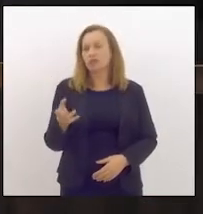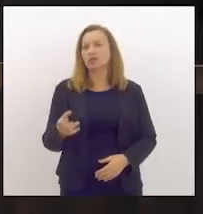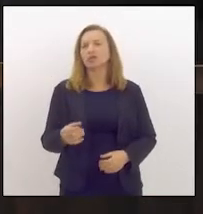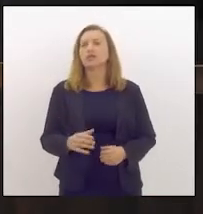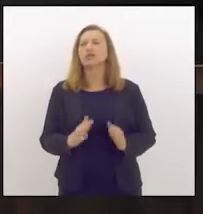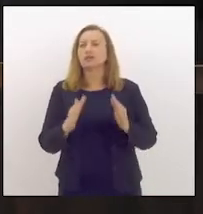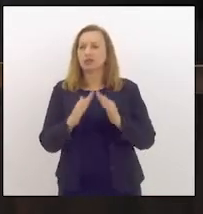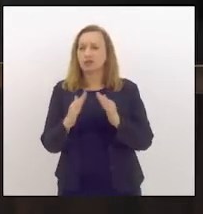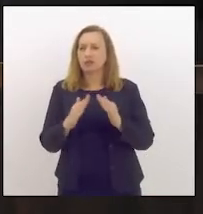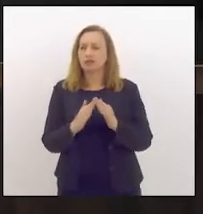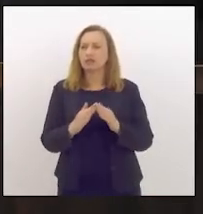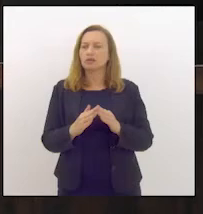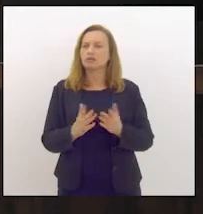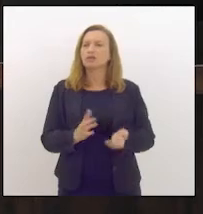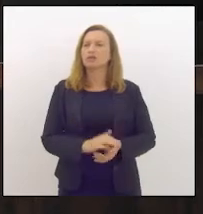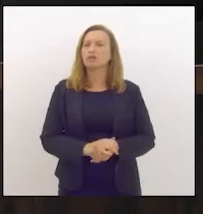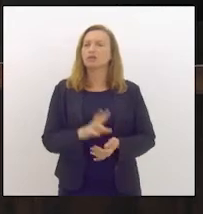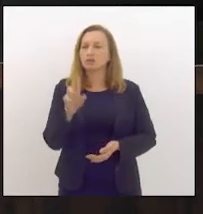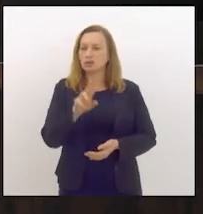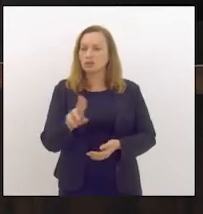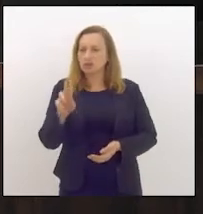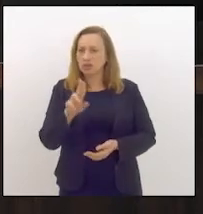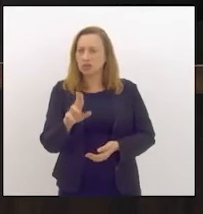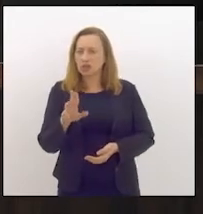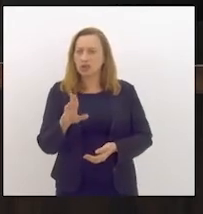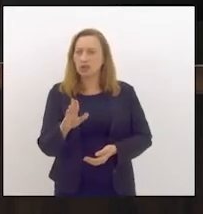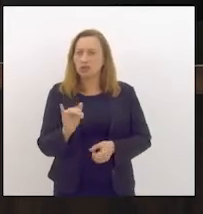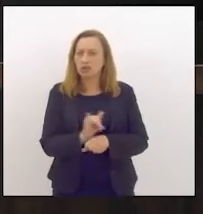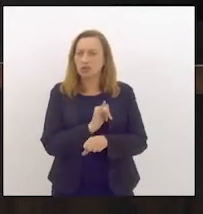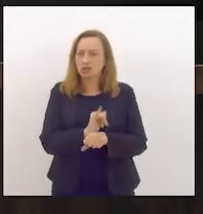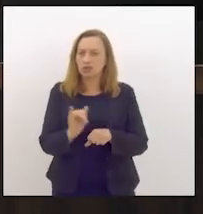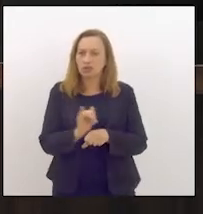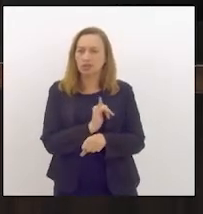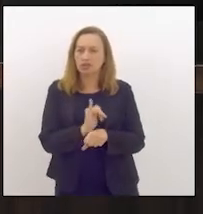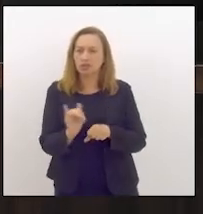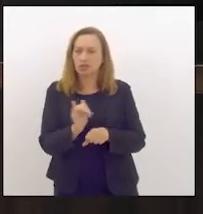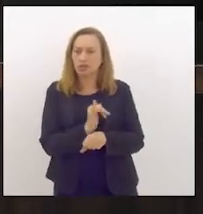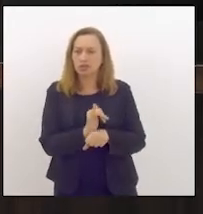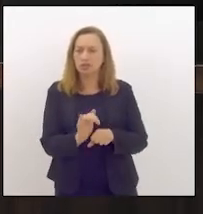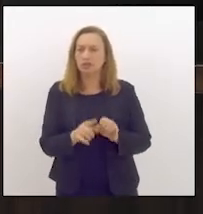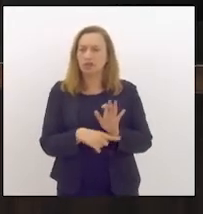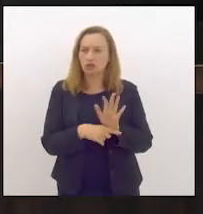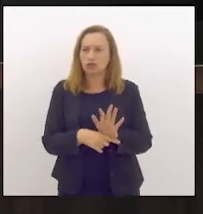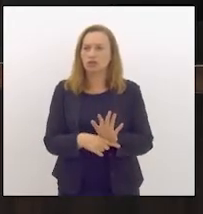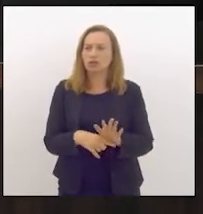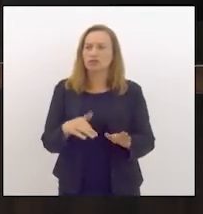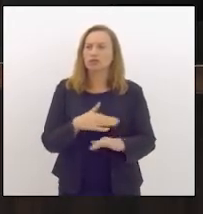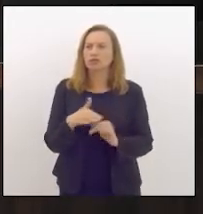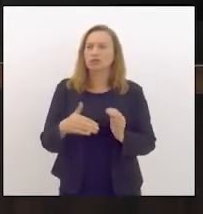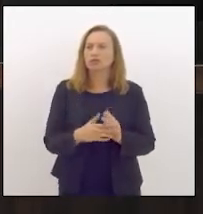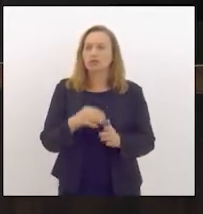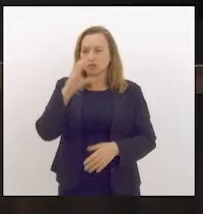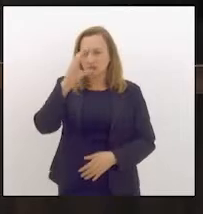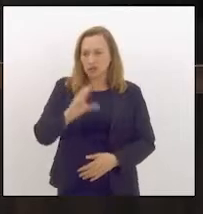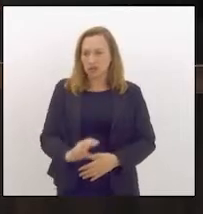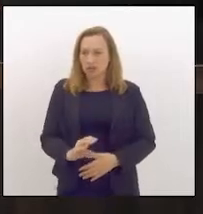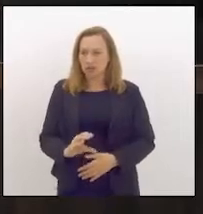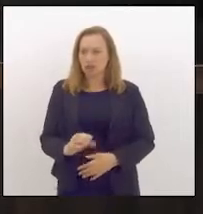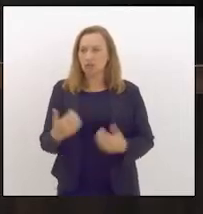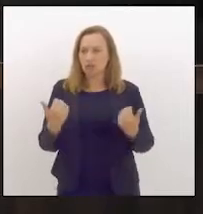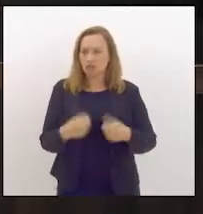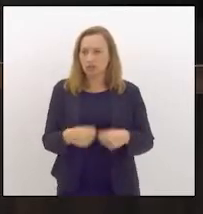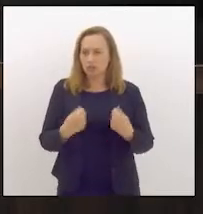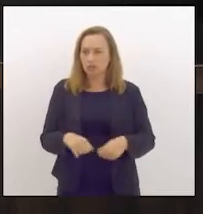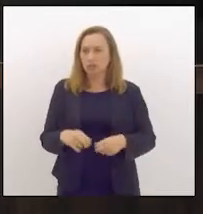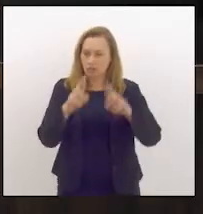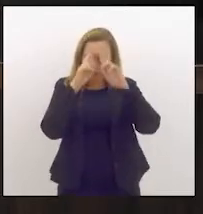mediante a casa os instrumentos os mecanismos que a casa possui na que todos os cidadãos eles